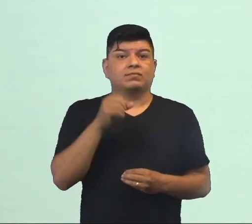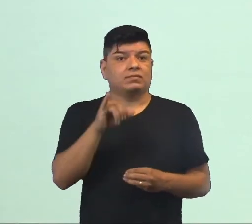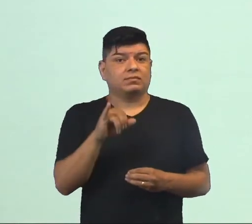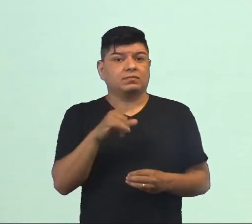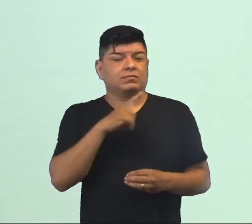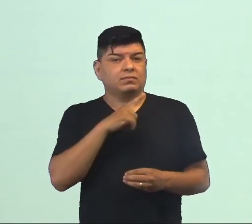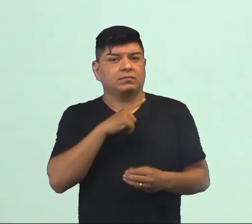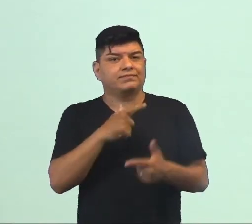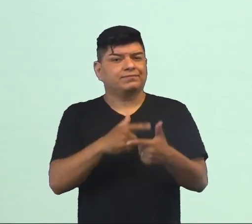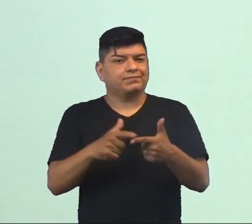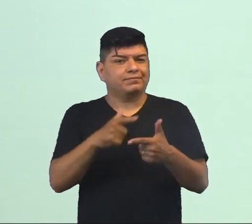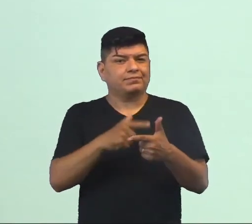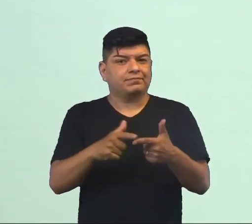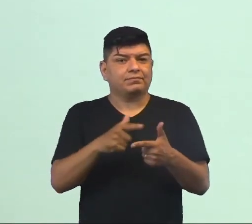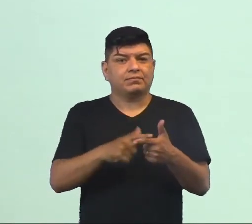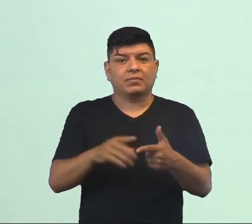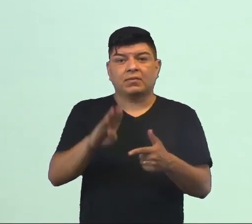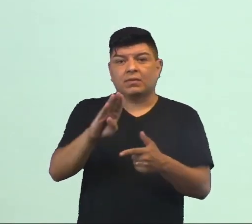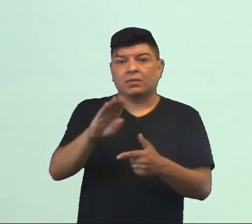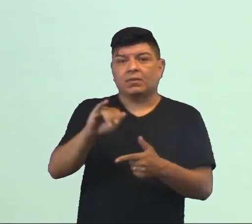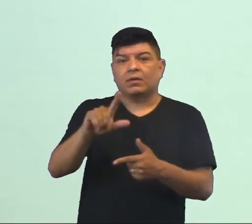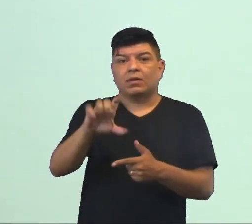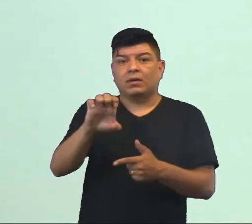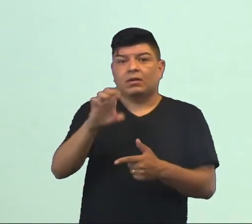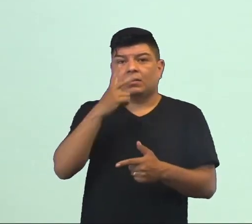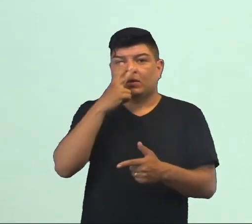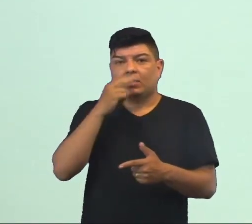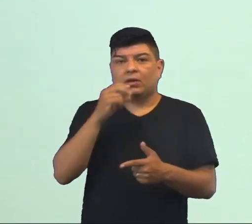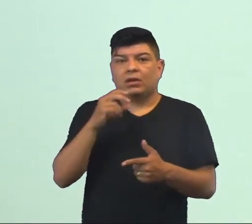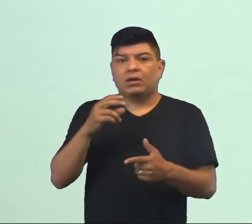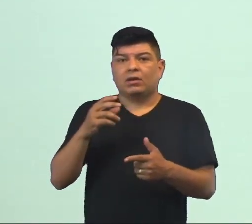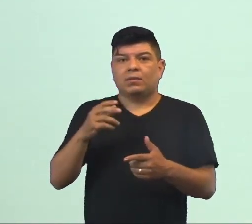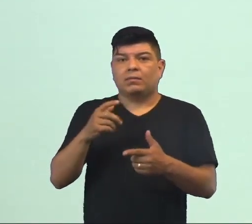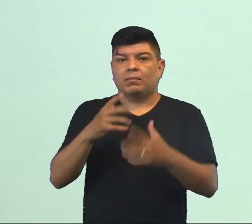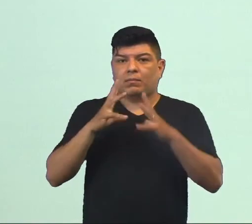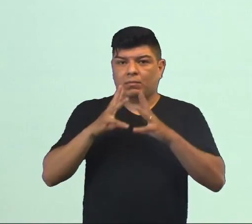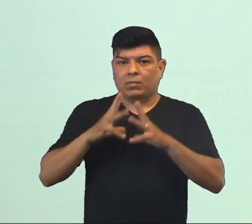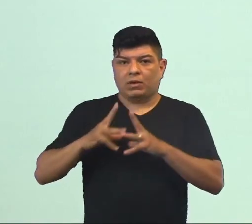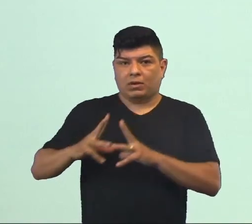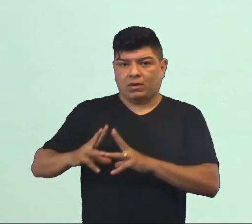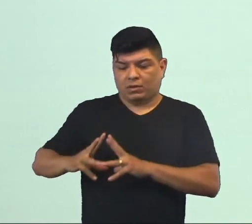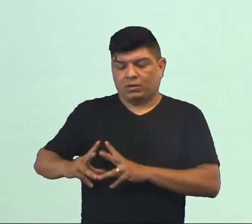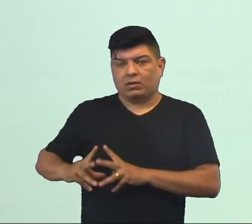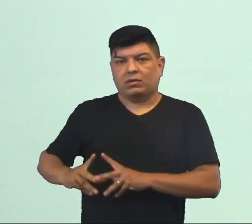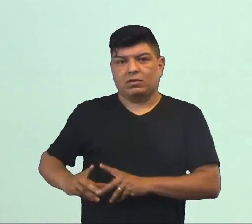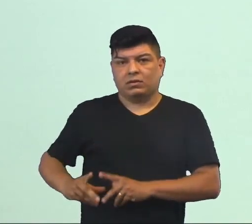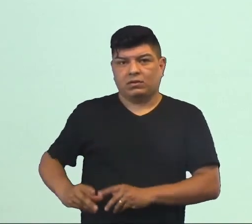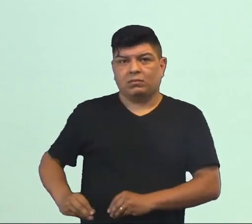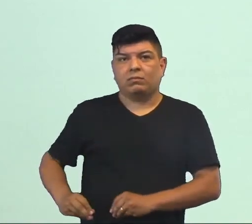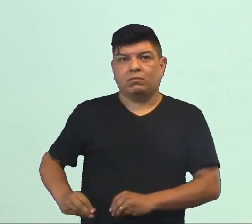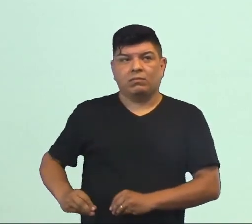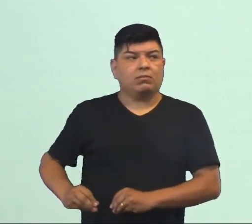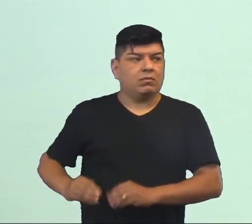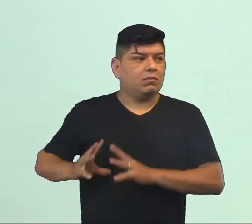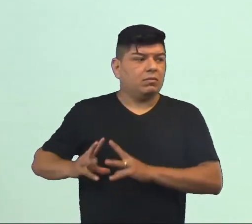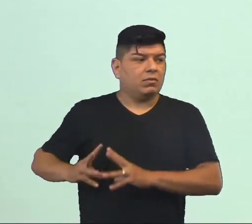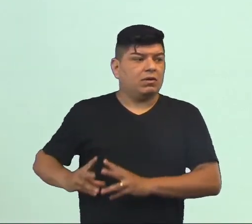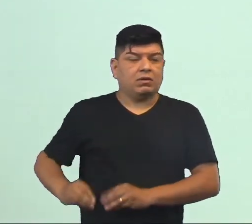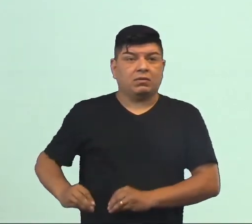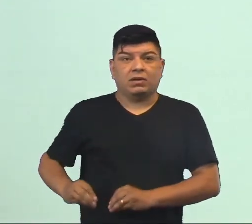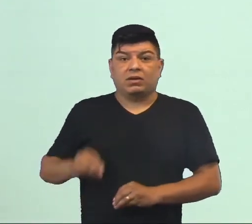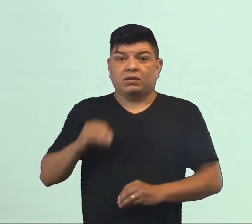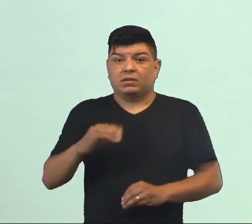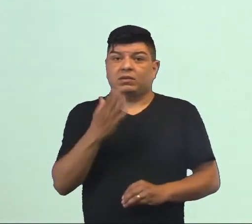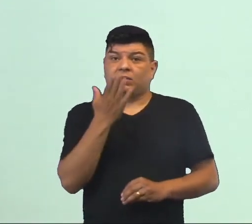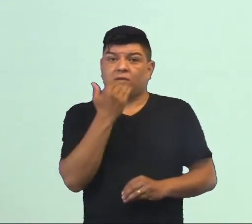tivermos algum problema, a bile ela serve para filtrar, né? Ou seja, um detergente que limpa a gordura do nosso organismo. Porém, se nós